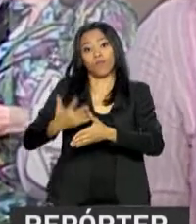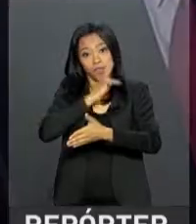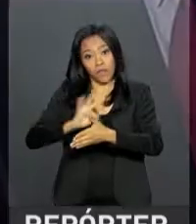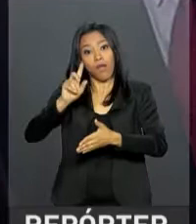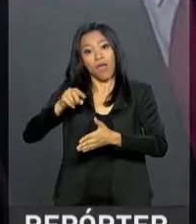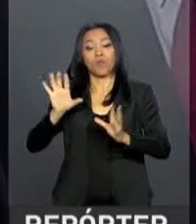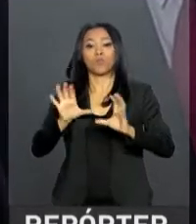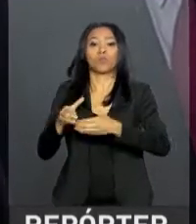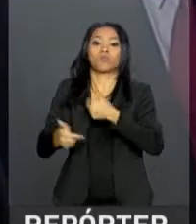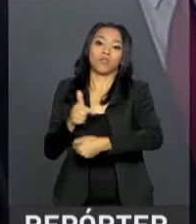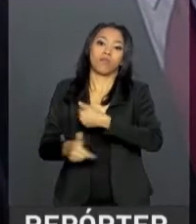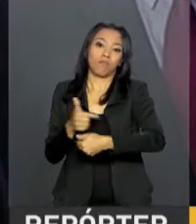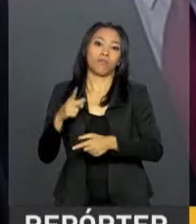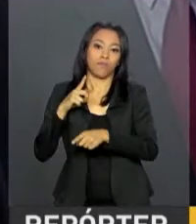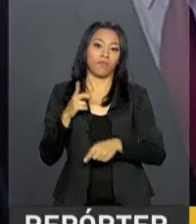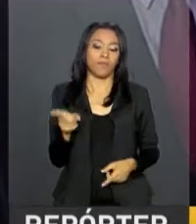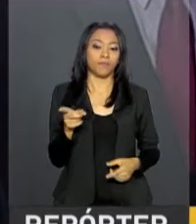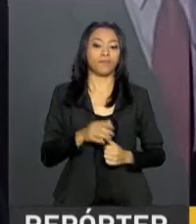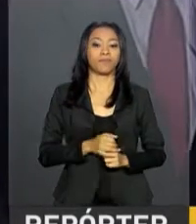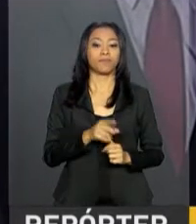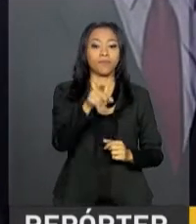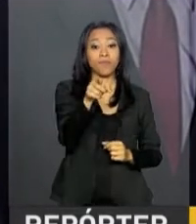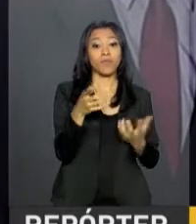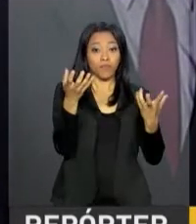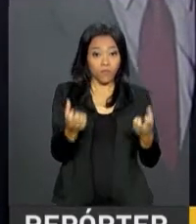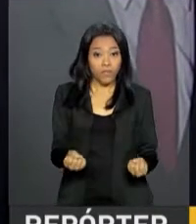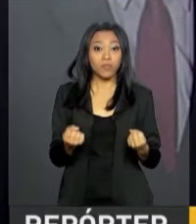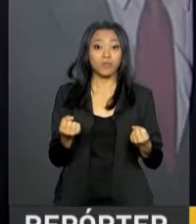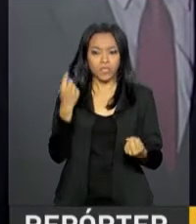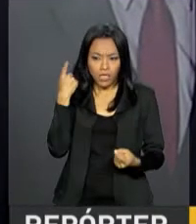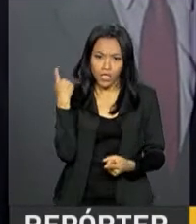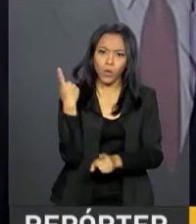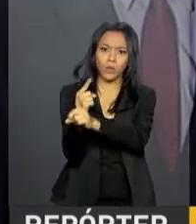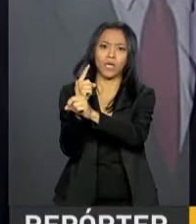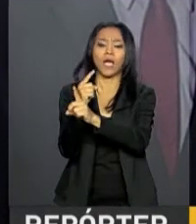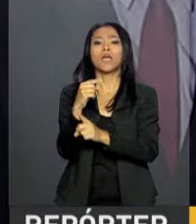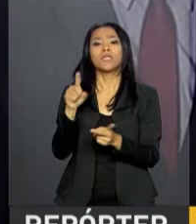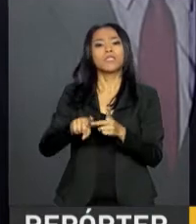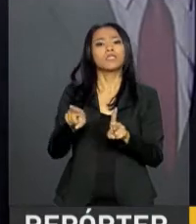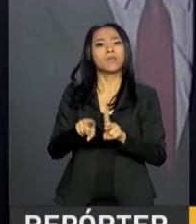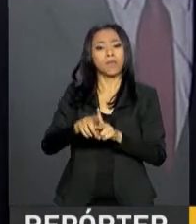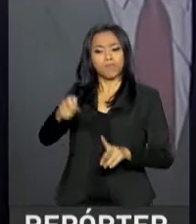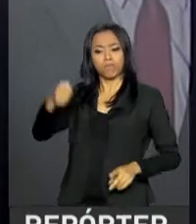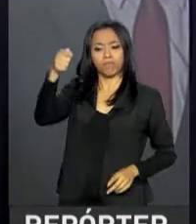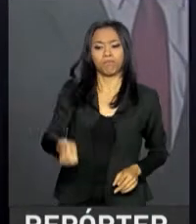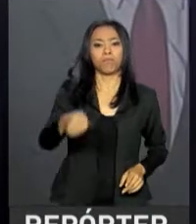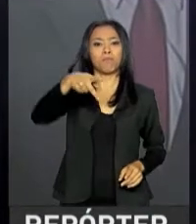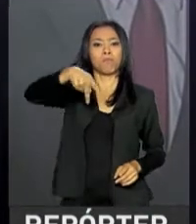integrado. Nós vamos encontrar e vamos punir os responsáveis por esse bárbaro